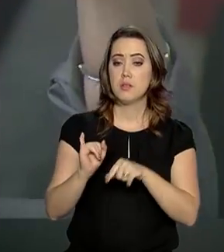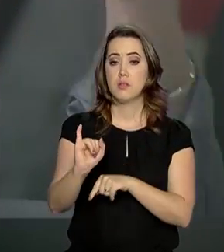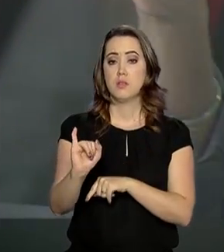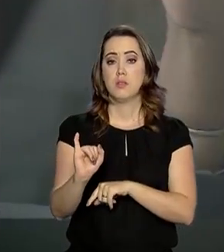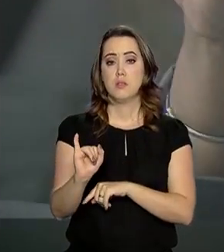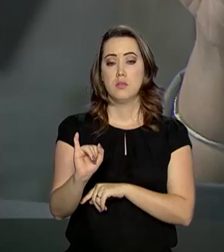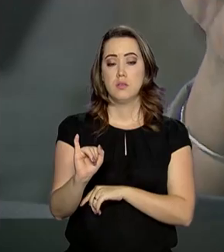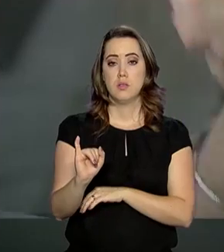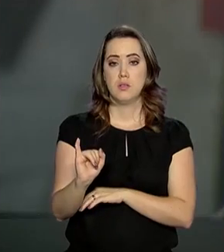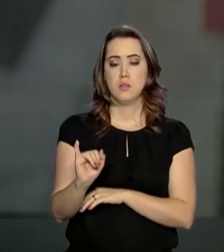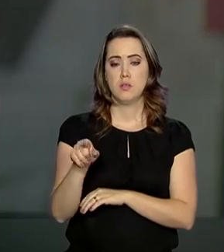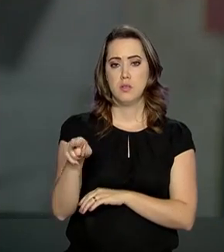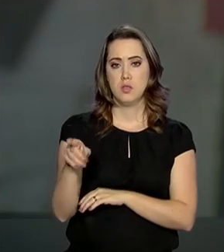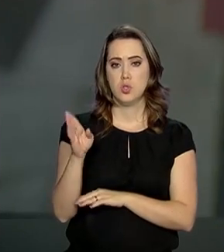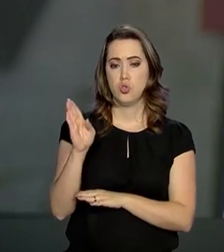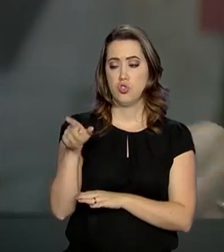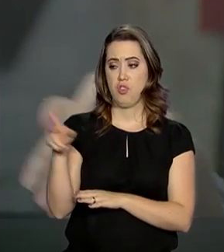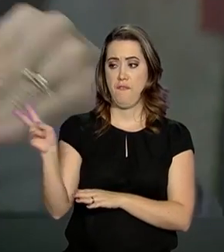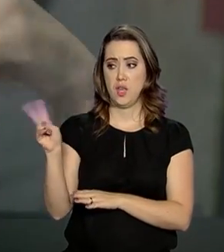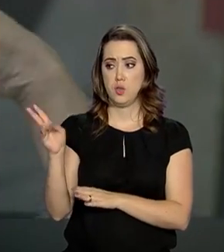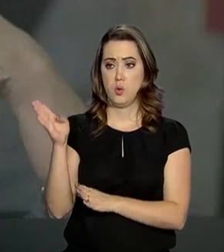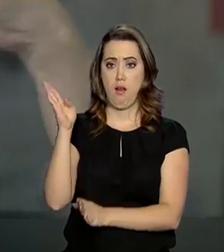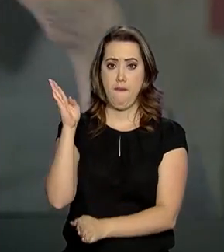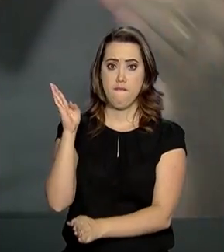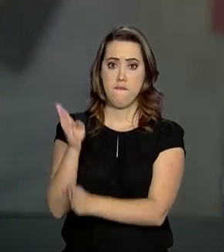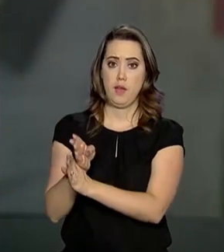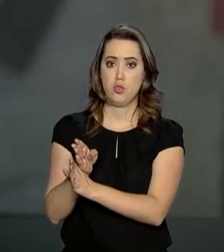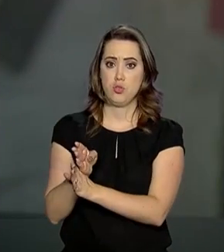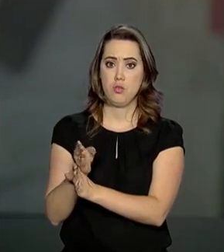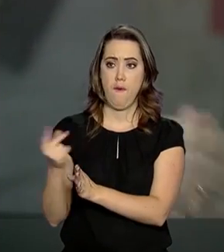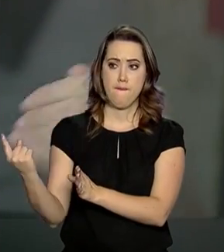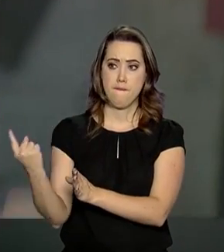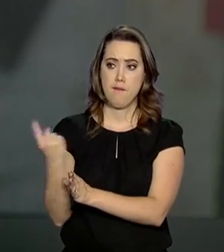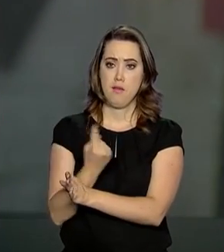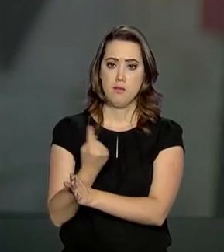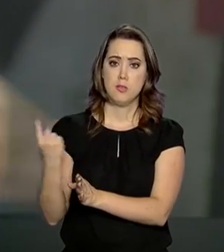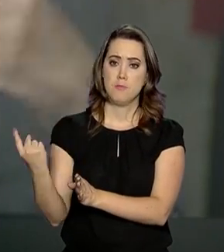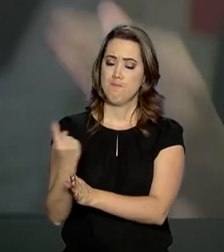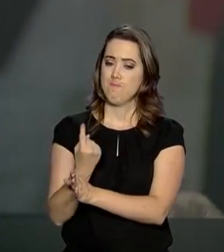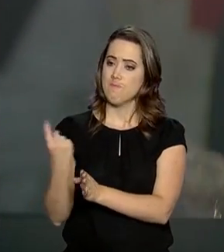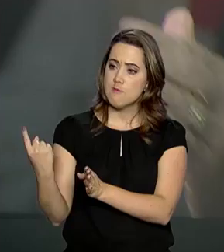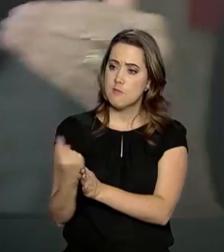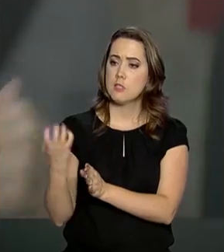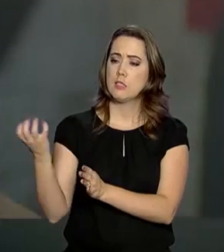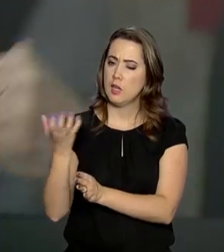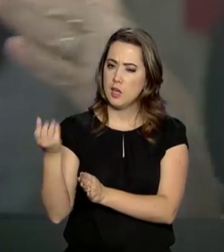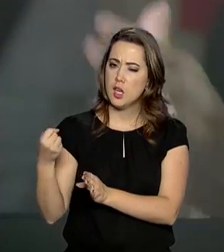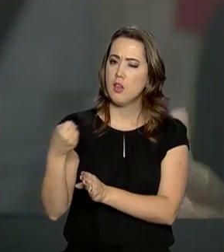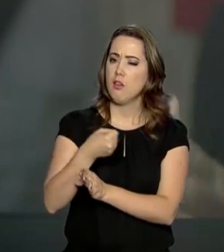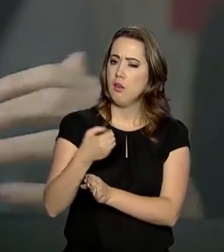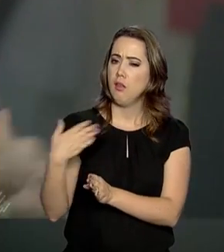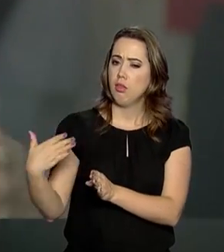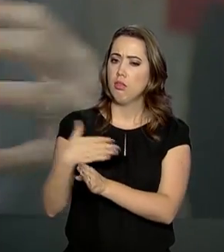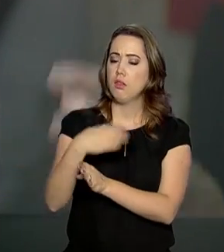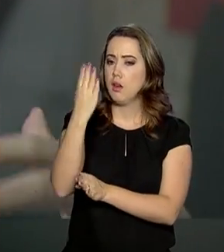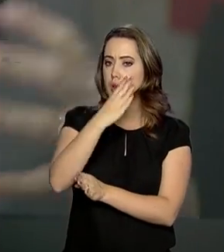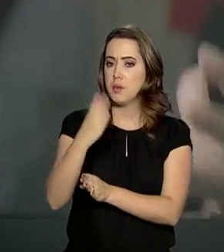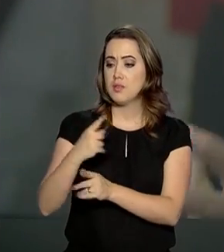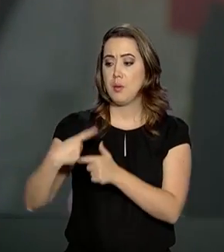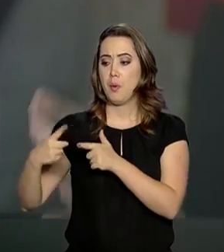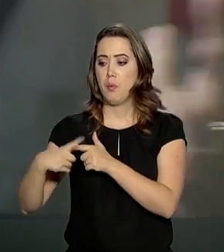eh de lata fechado e eles tentando vi para cá haver um alguma coisa ali na